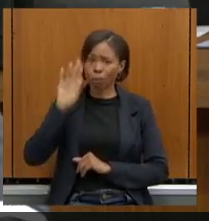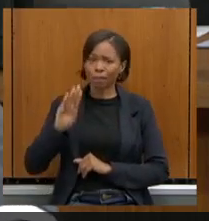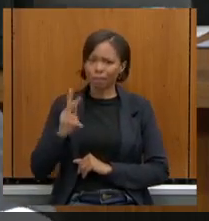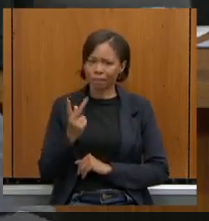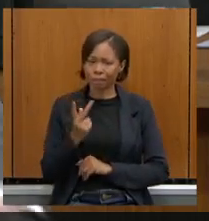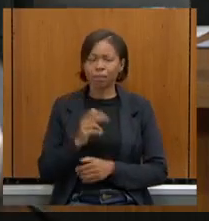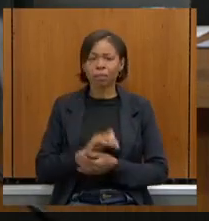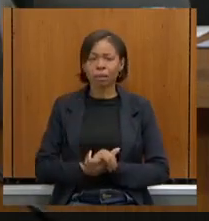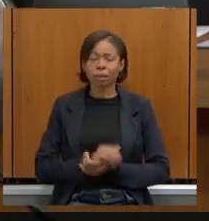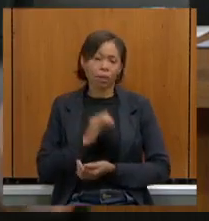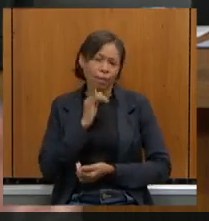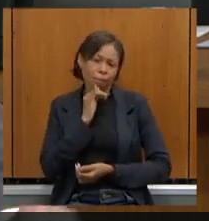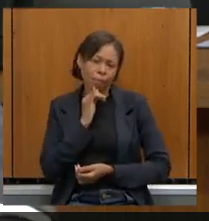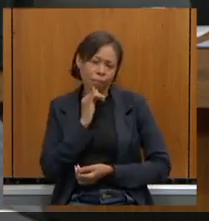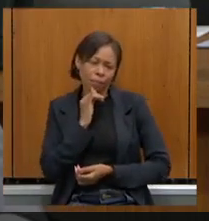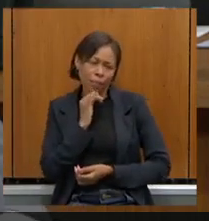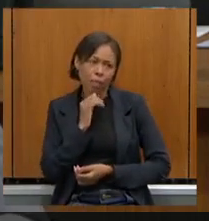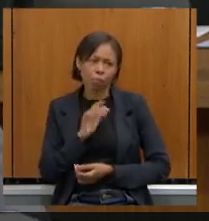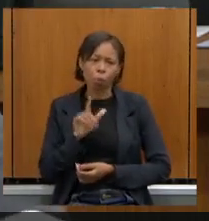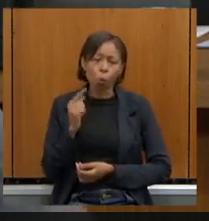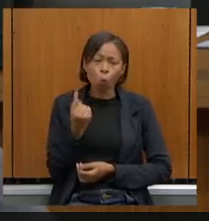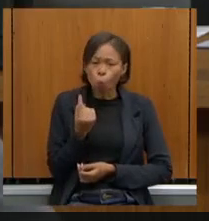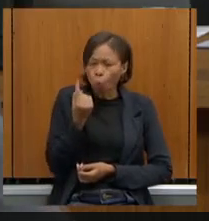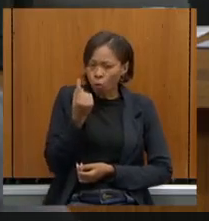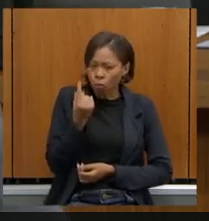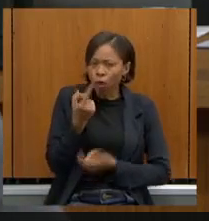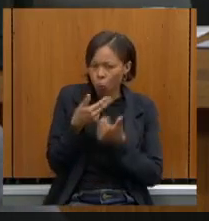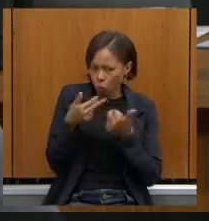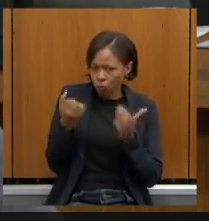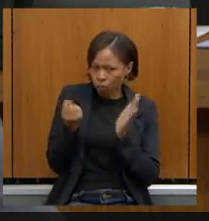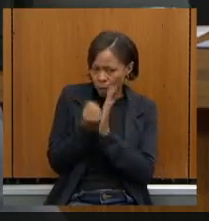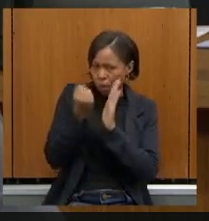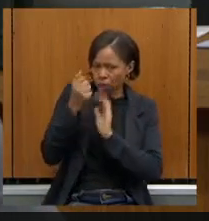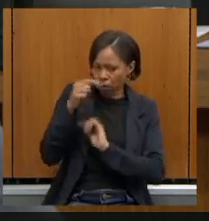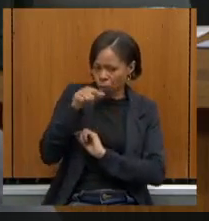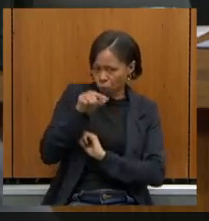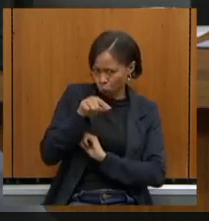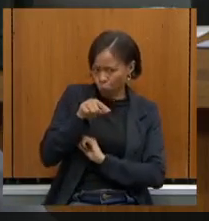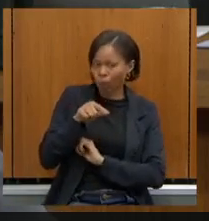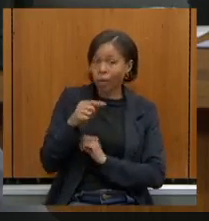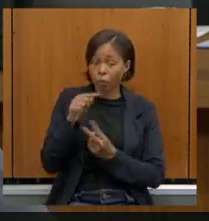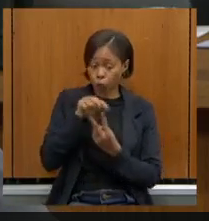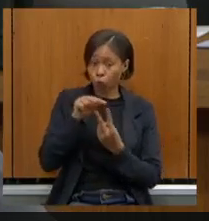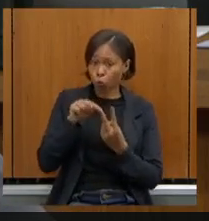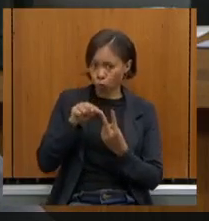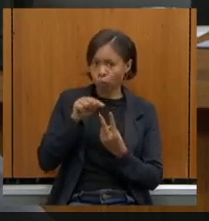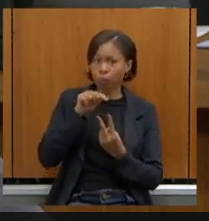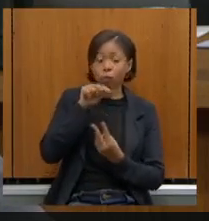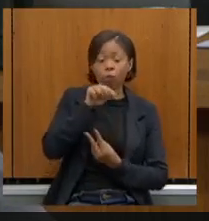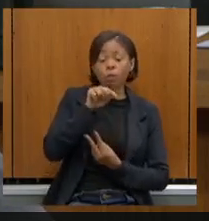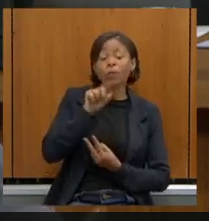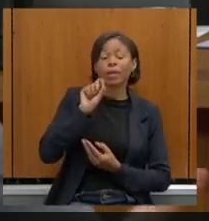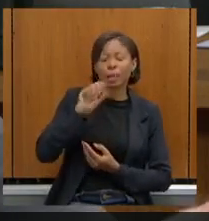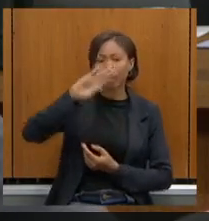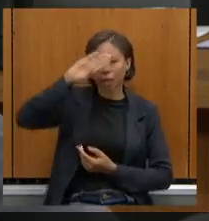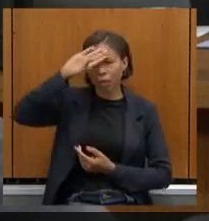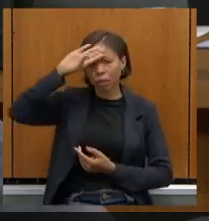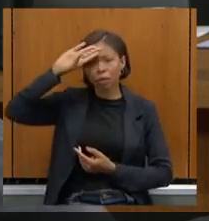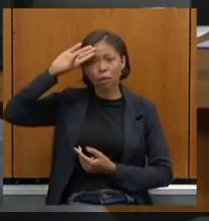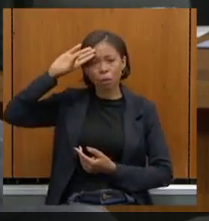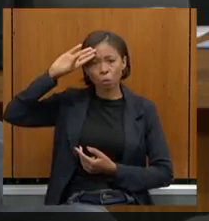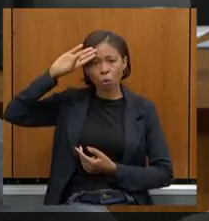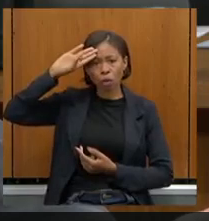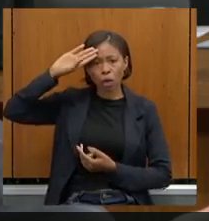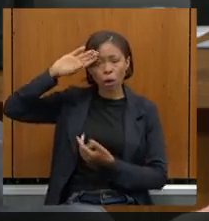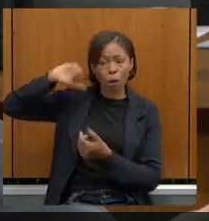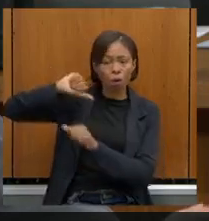das centenas de construções que você fez, vou citar duas. Primeiro, transformar a nossa pampulha em patrimônio da